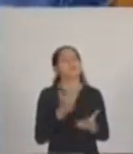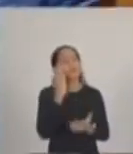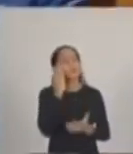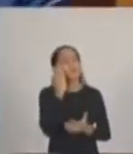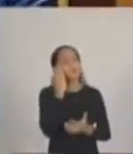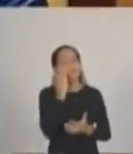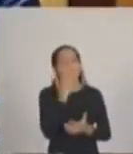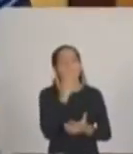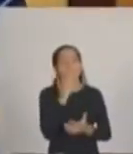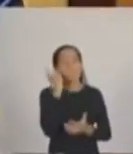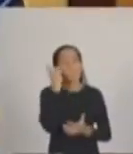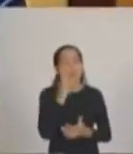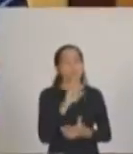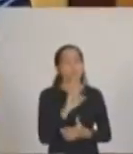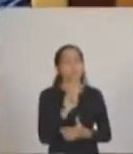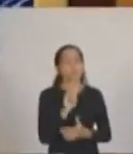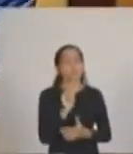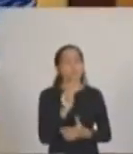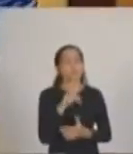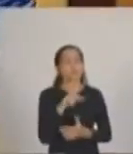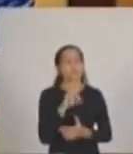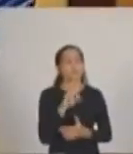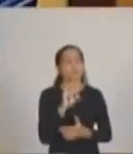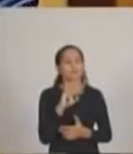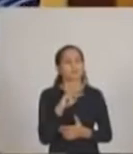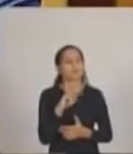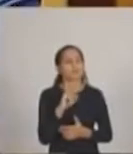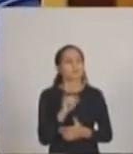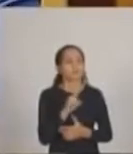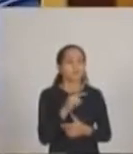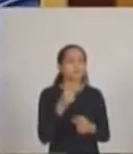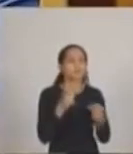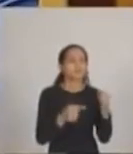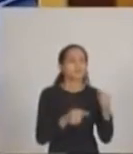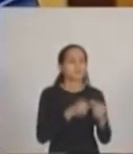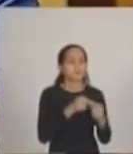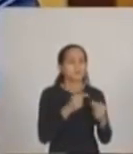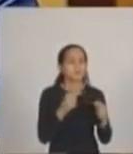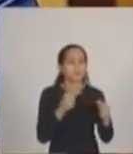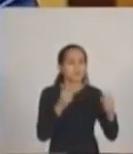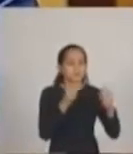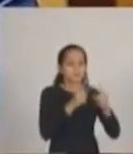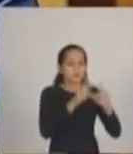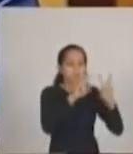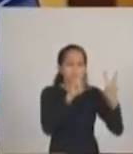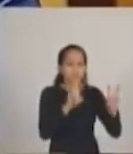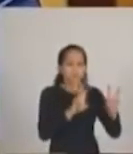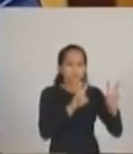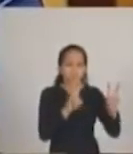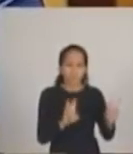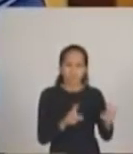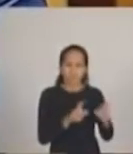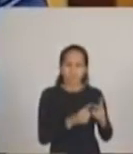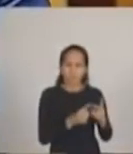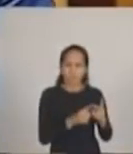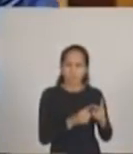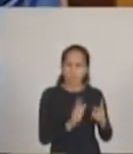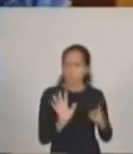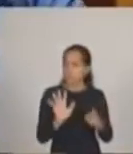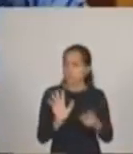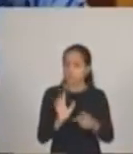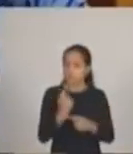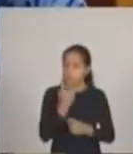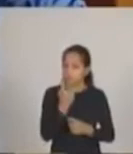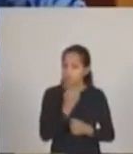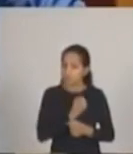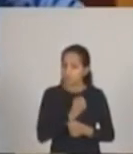deputado Gandini, a discussão do segundo também está nesse que você está falando? Não, esse é o item 1 da pauta